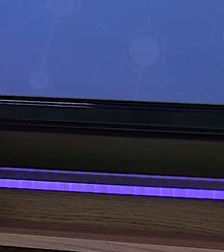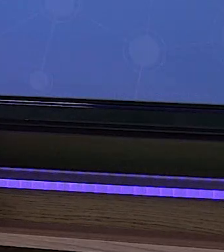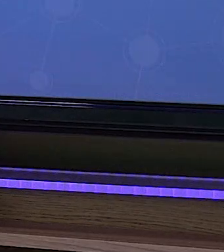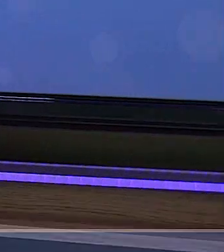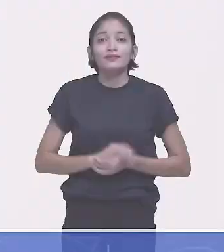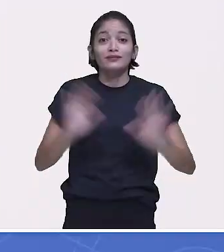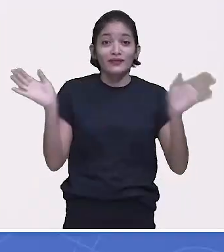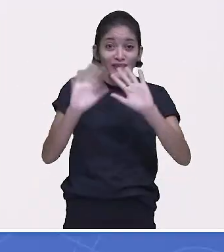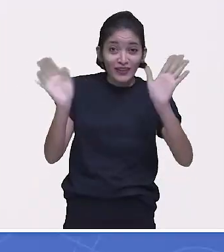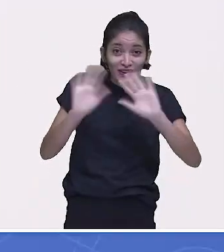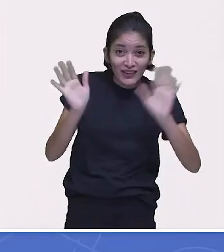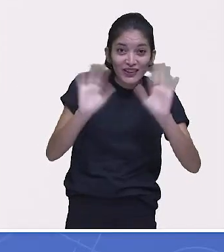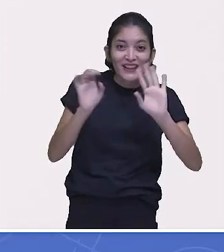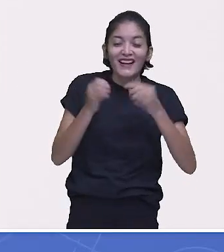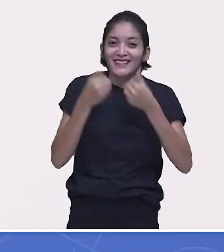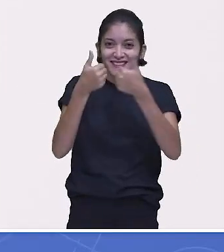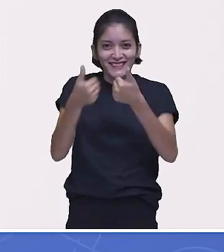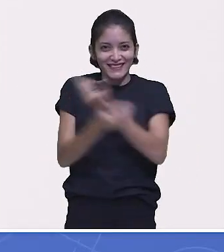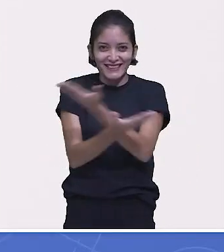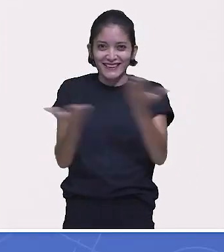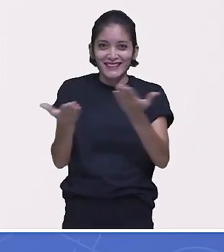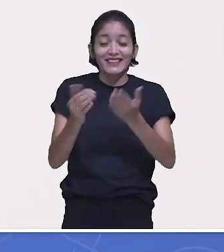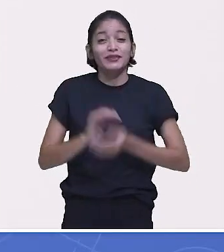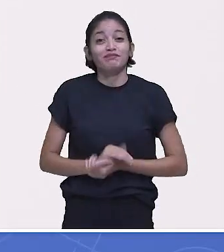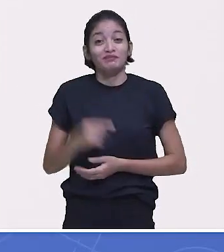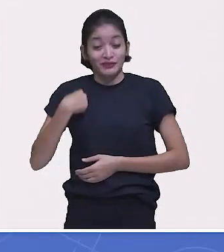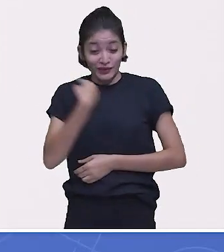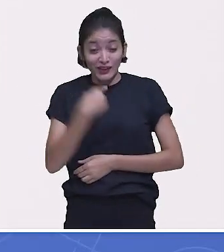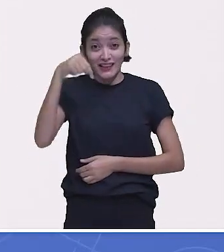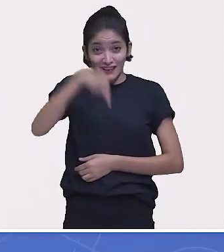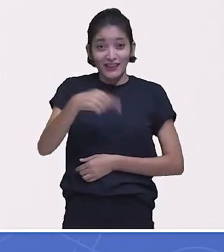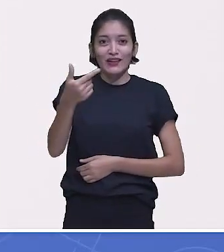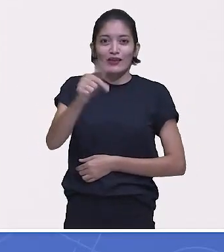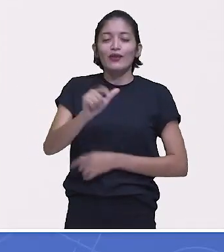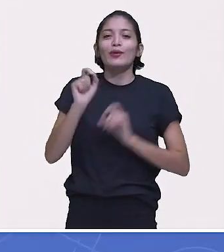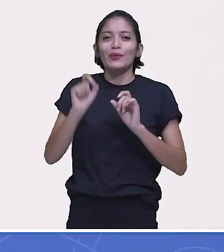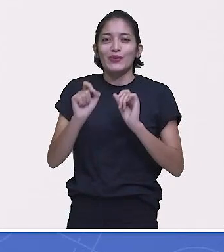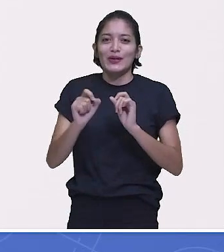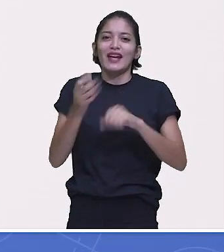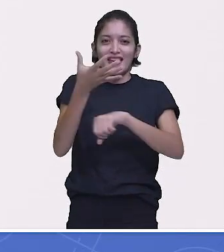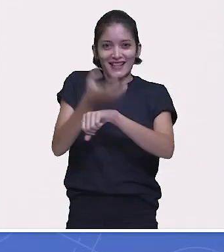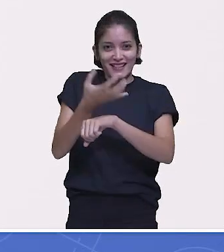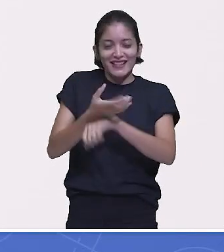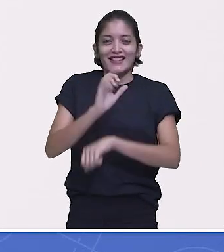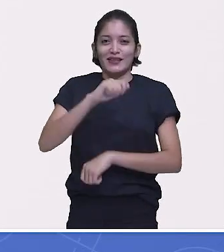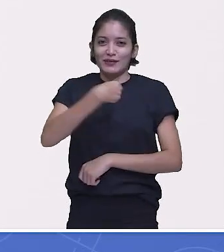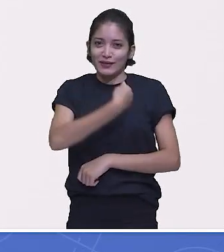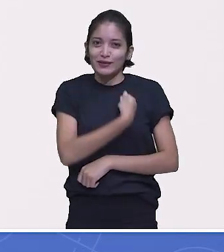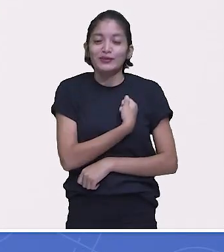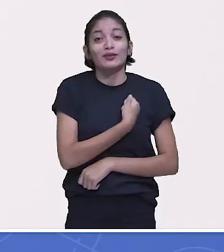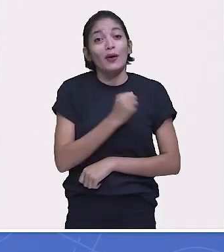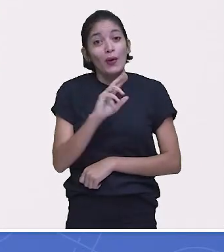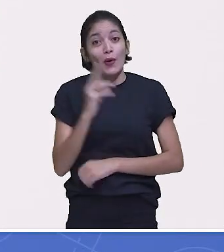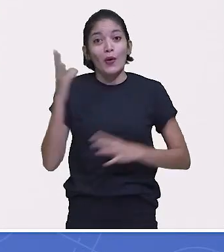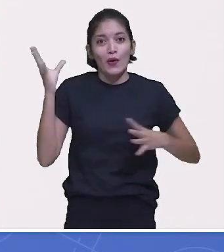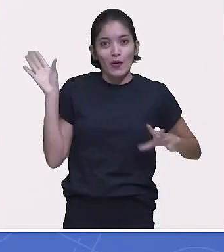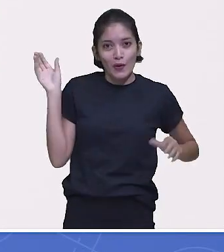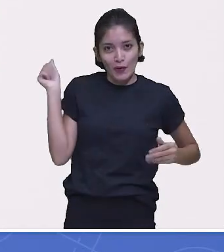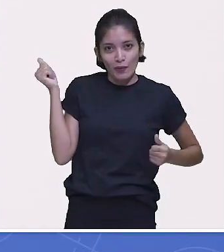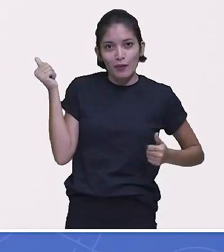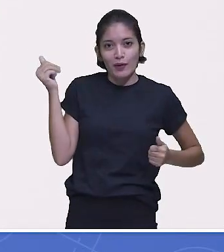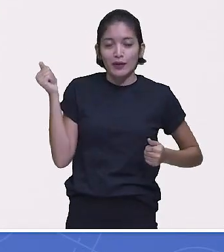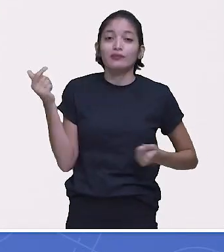Bom, tudo bem, pessoal? Aqui estamos nós, com a língua espanhola, né? Voltando, e hoje vai ser a